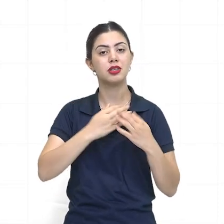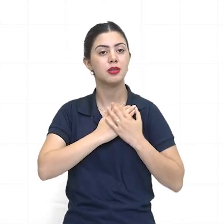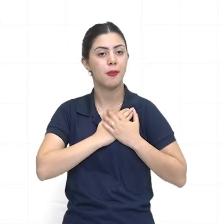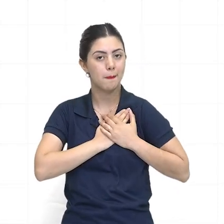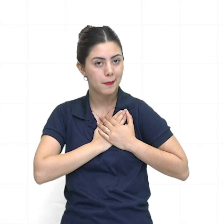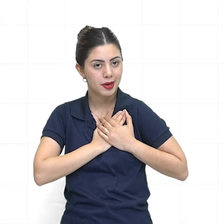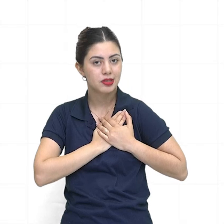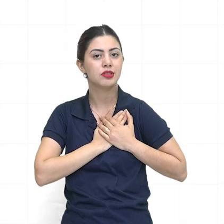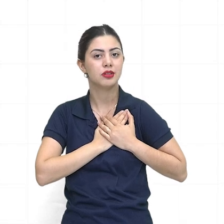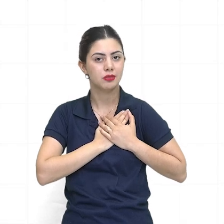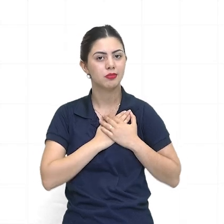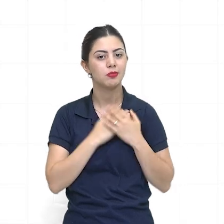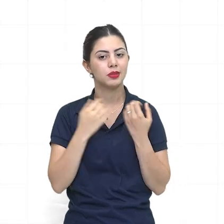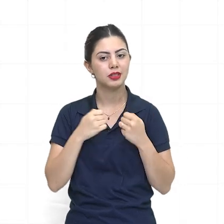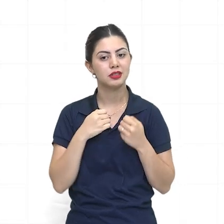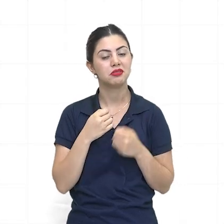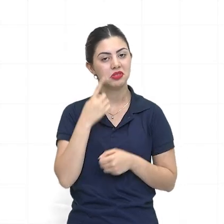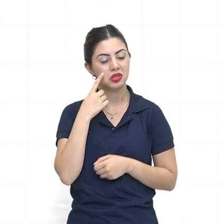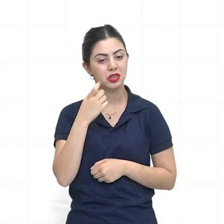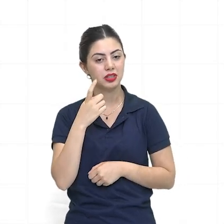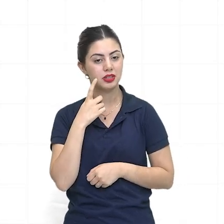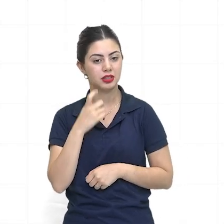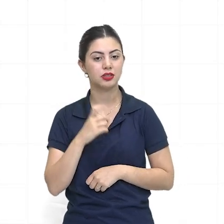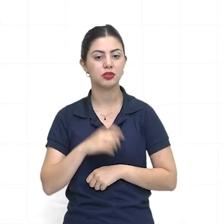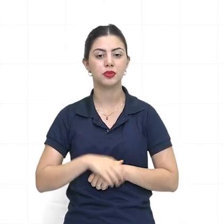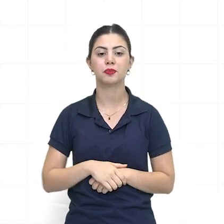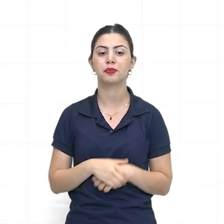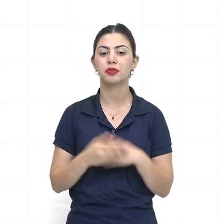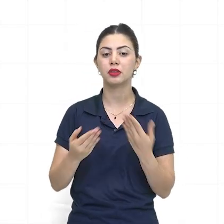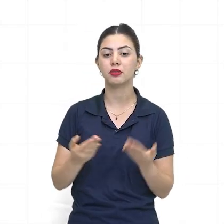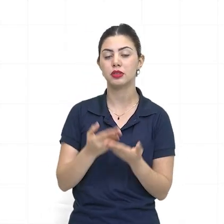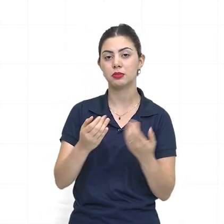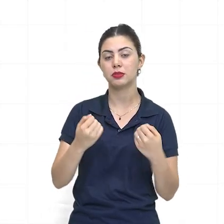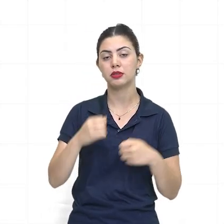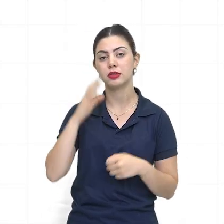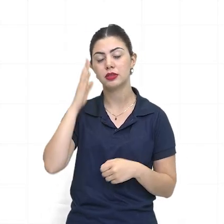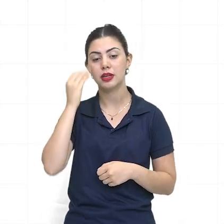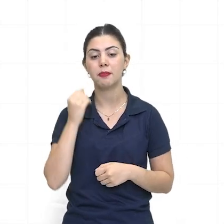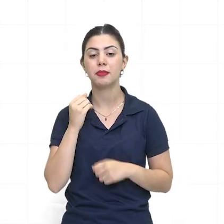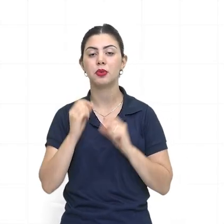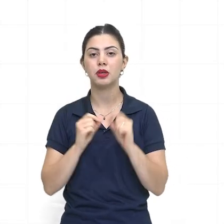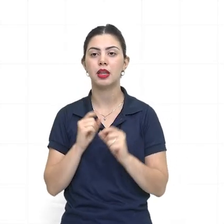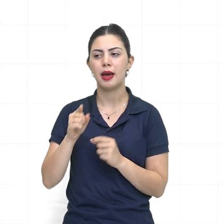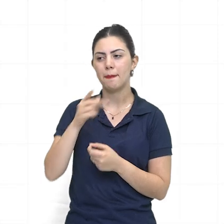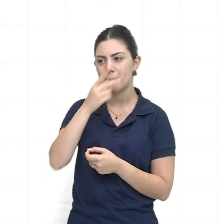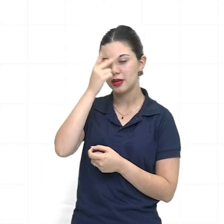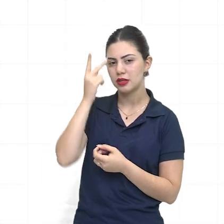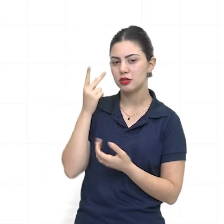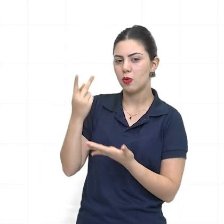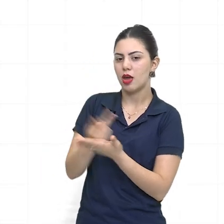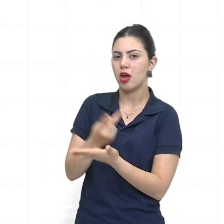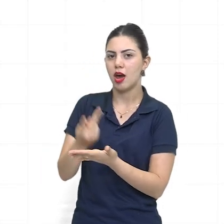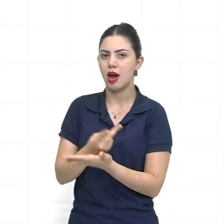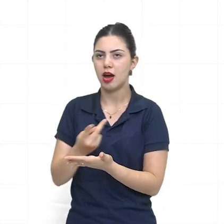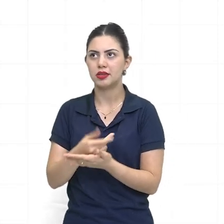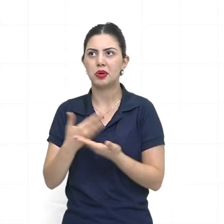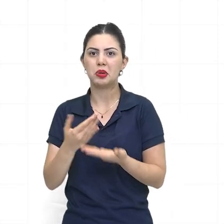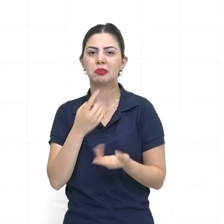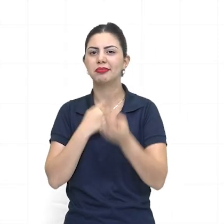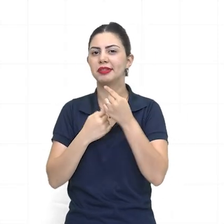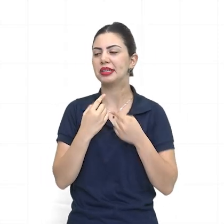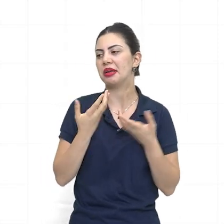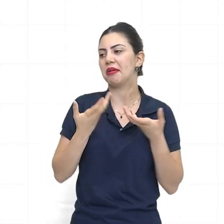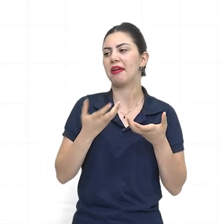compaixão. Olha só interessante. Deve-se saber distinguir entre erro e dolo, entre coerção e liberdade de